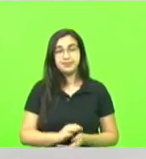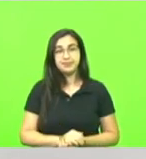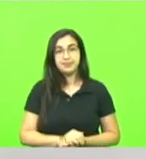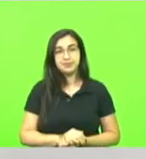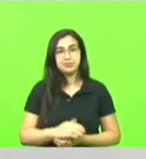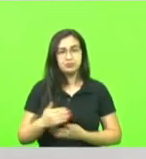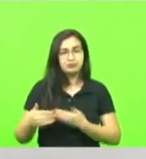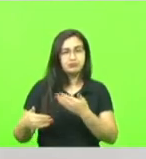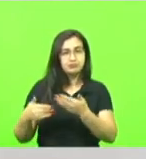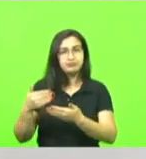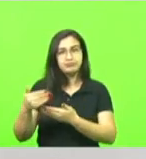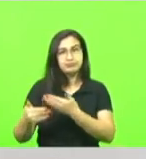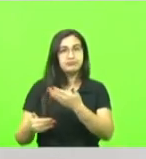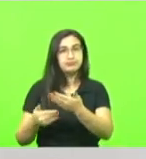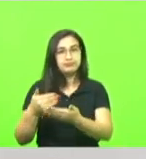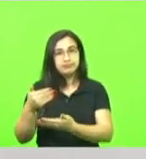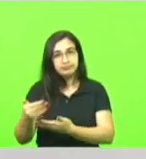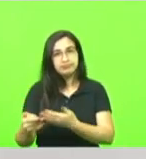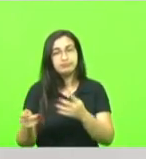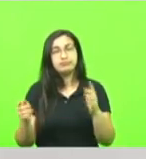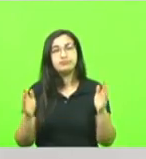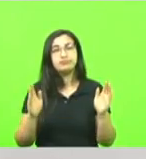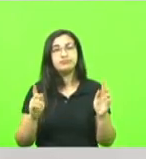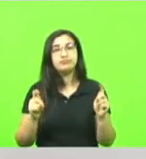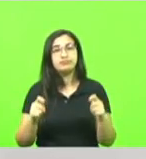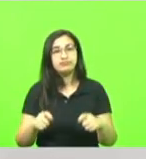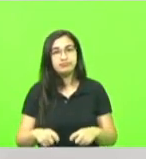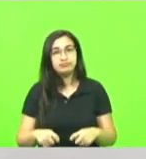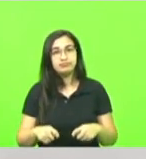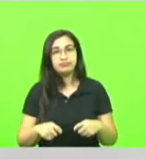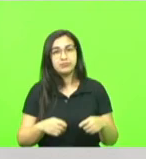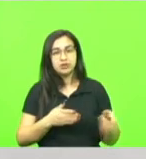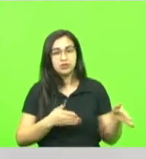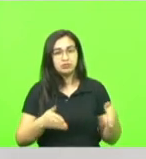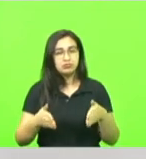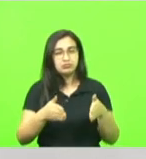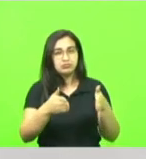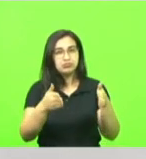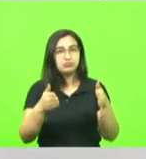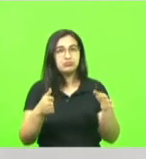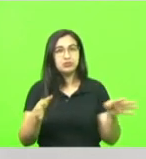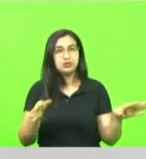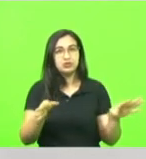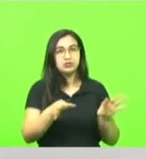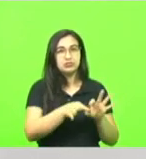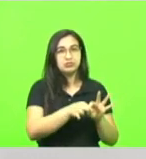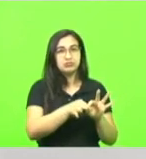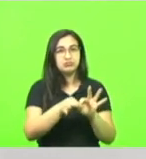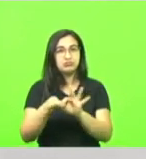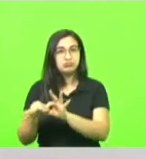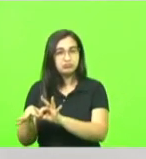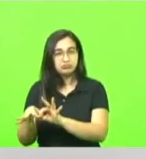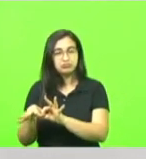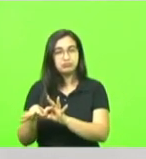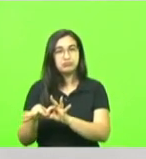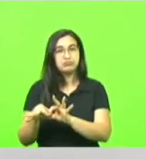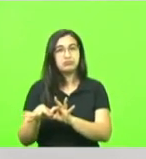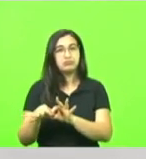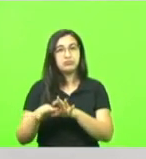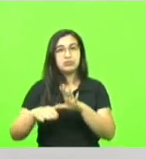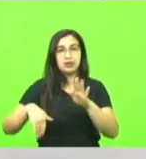disse, essa rota que faz essa ligação com o litoral,